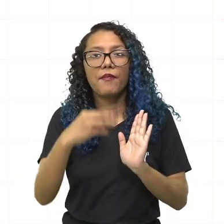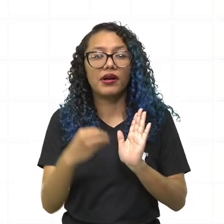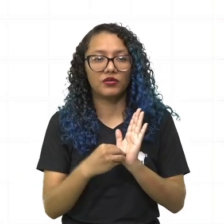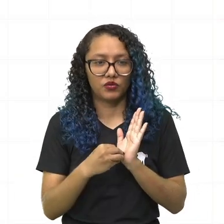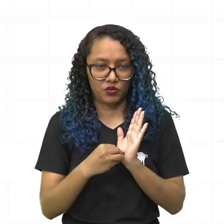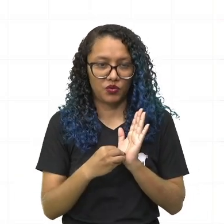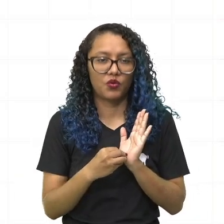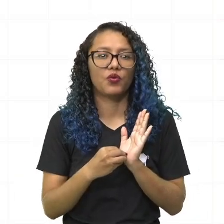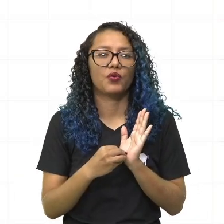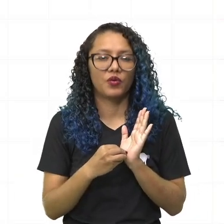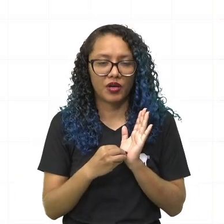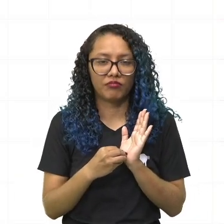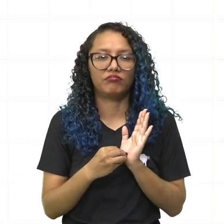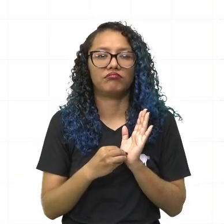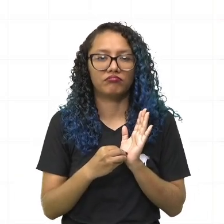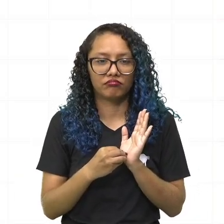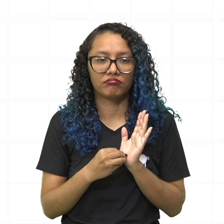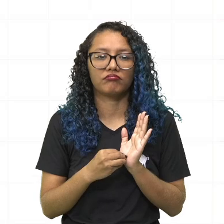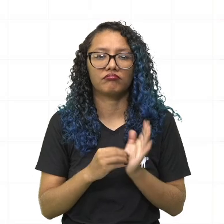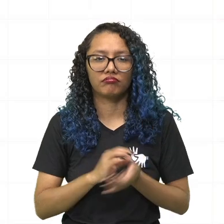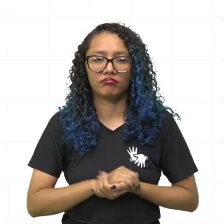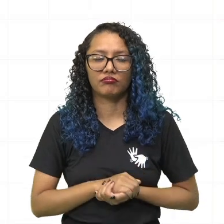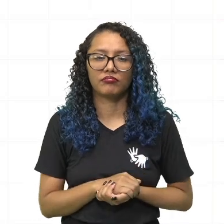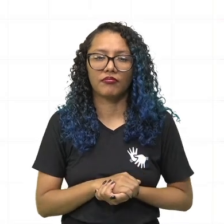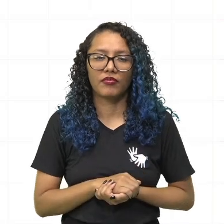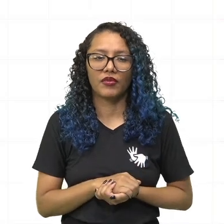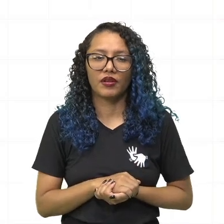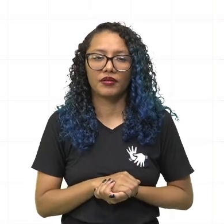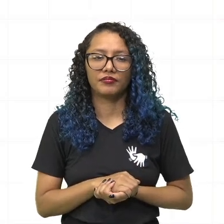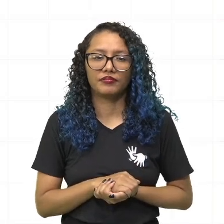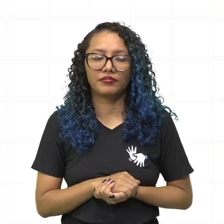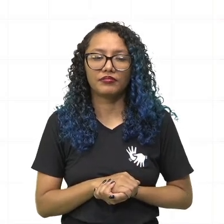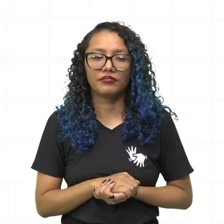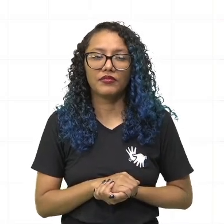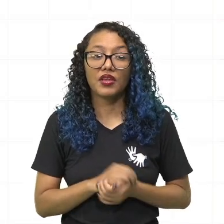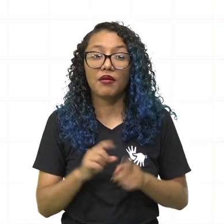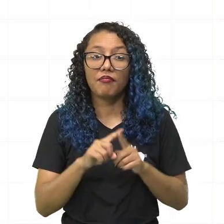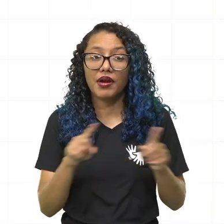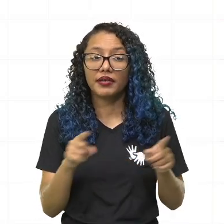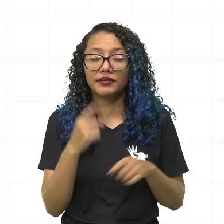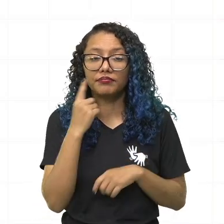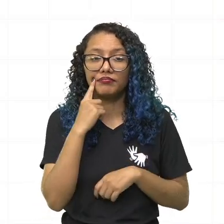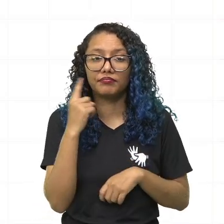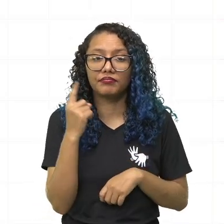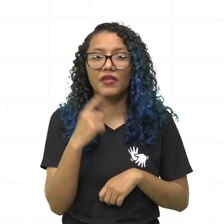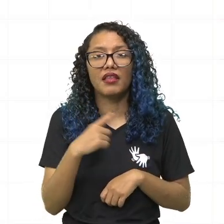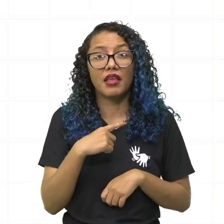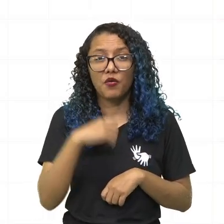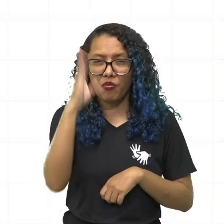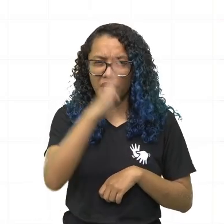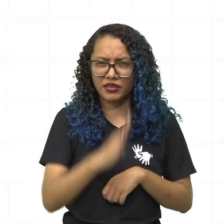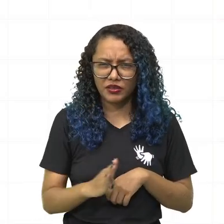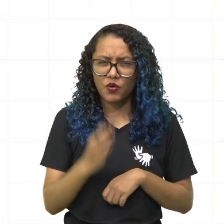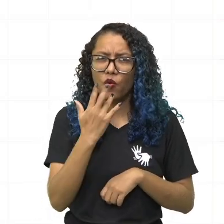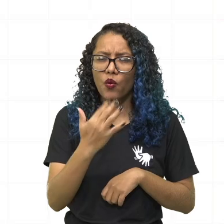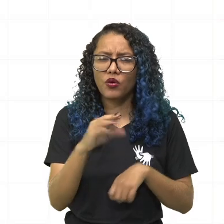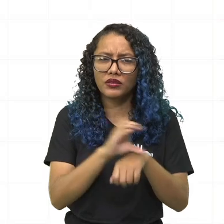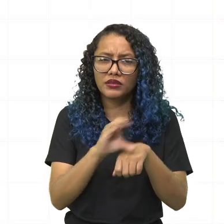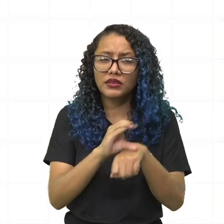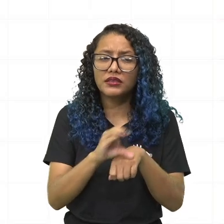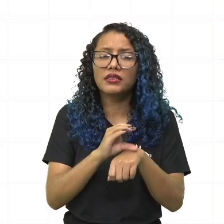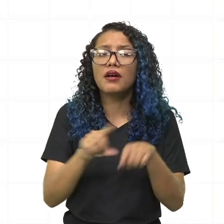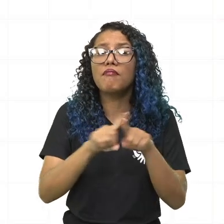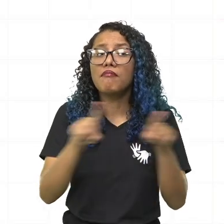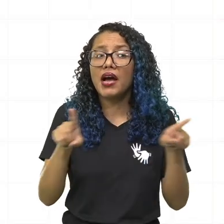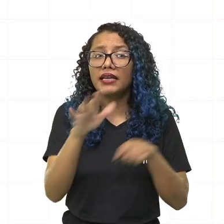território brasileiro está aparecendo em cinza, mas a área que aparece aí em verde, que pega ali, ó, grande parte da região norte,